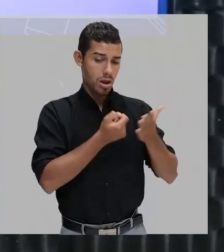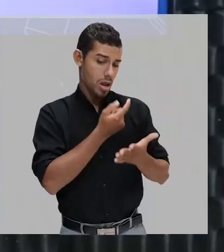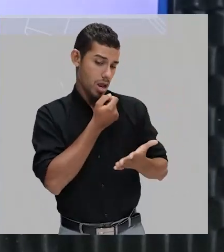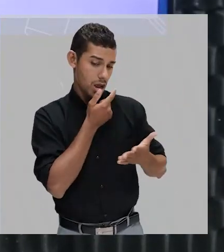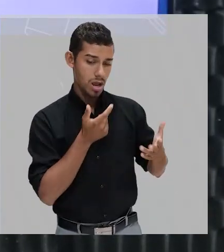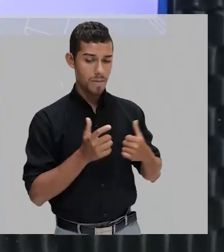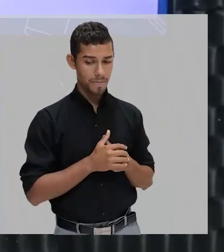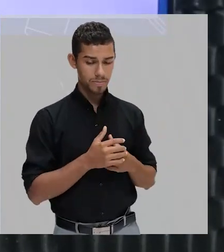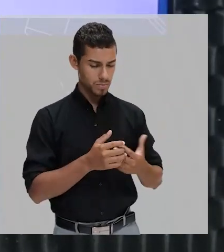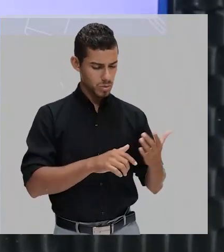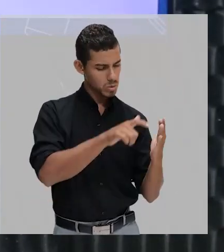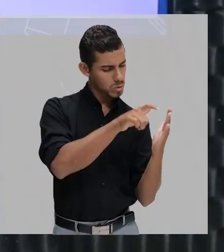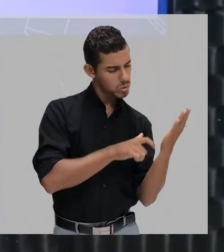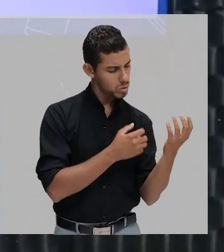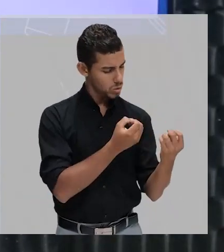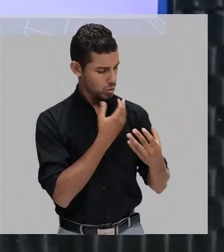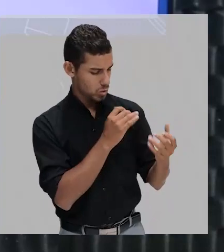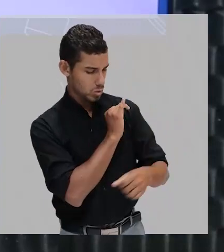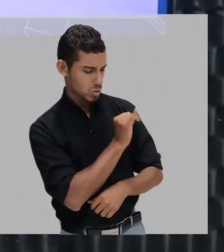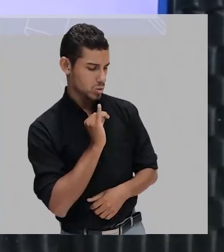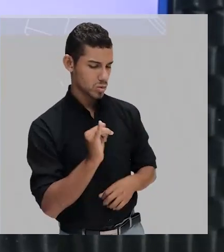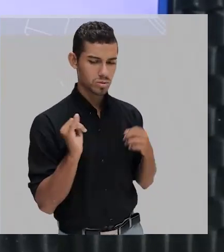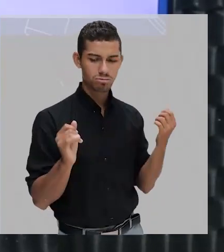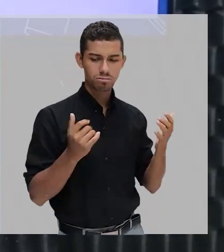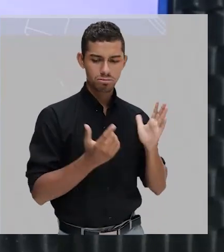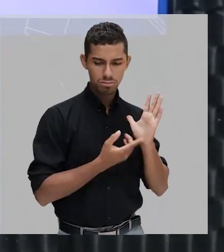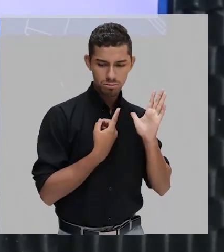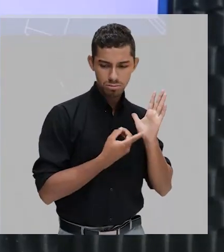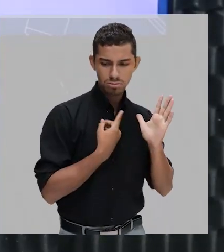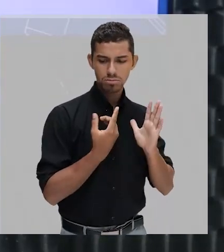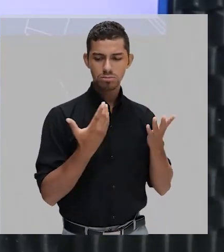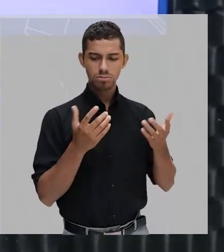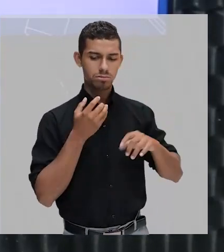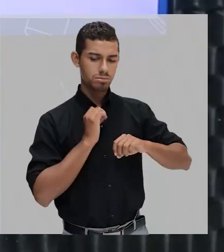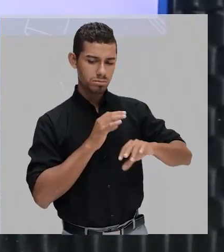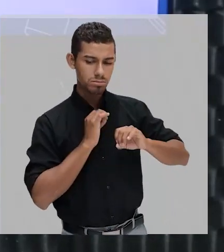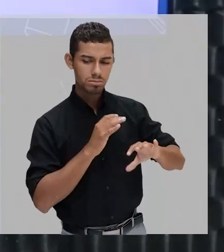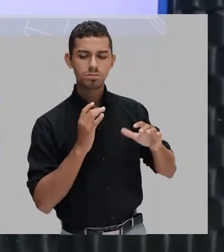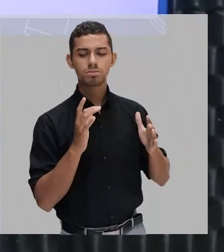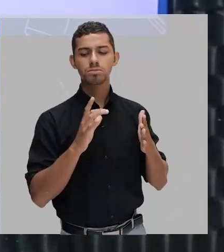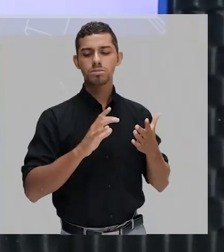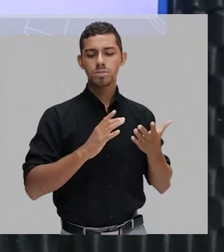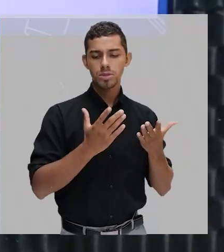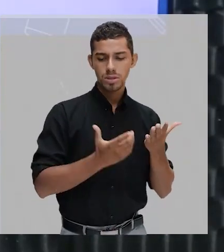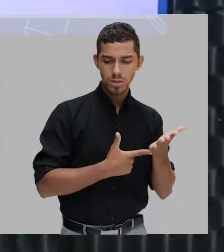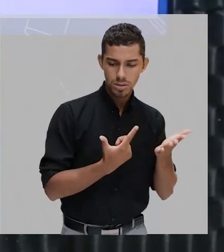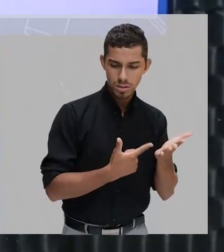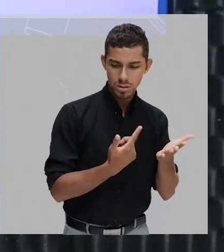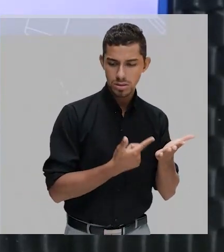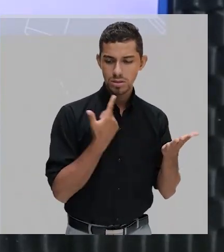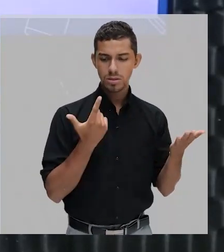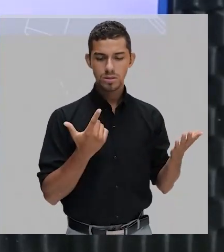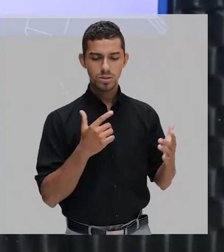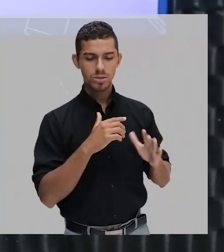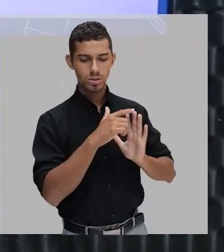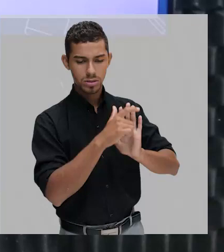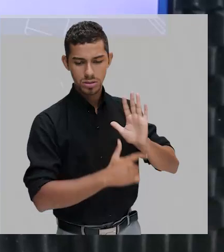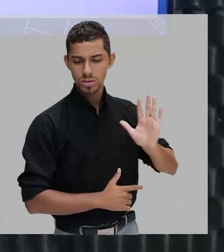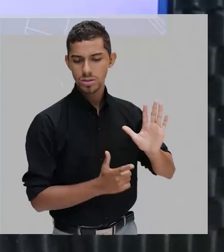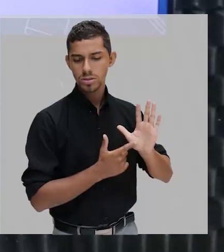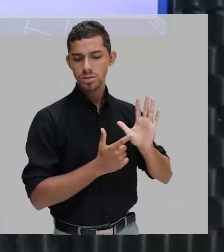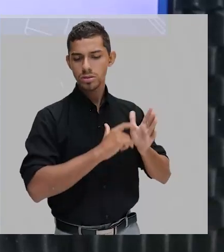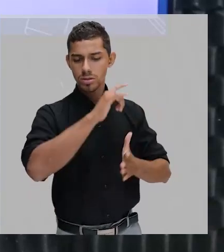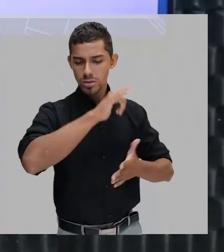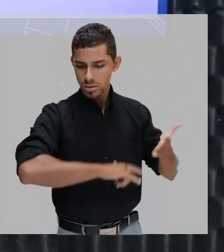instrução, livro didático, dicionário, uma receita culinária, documento, bilhete,